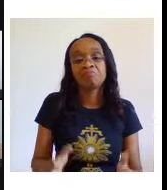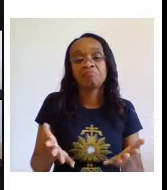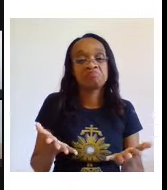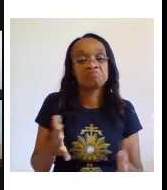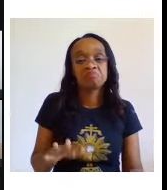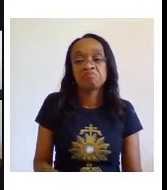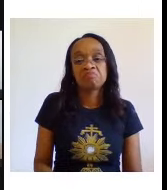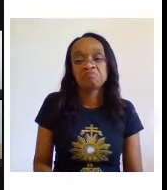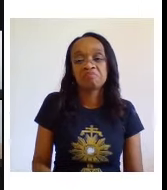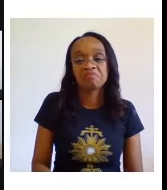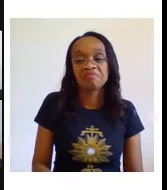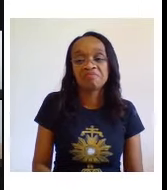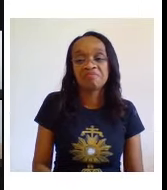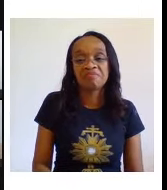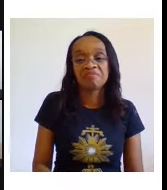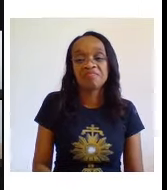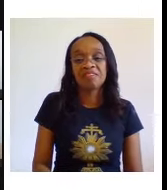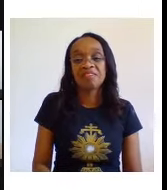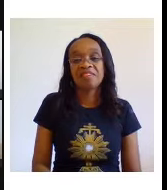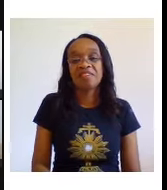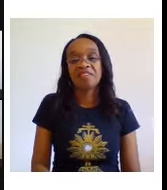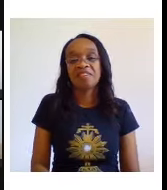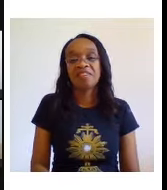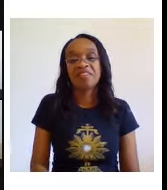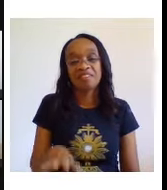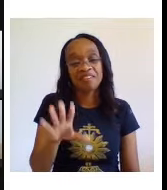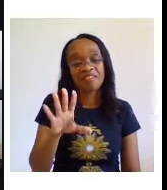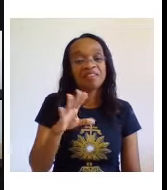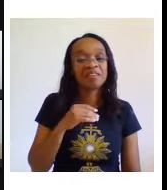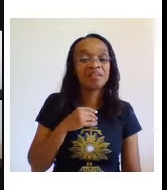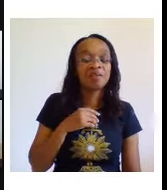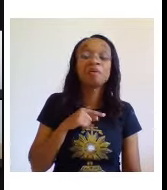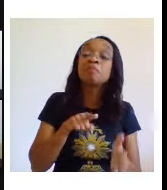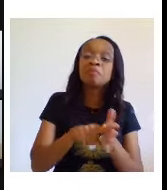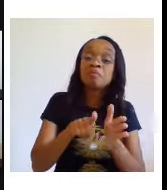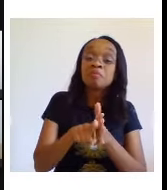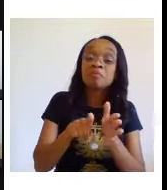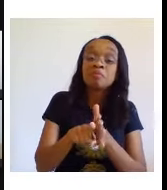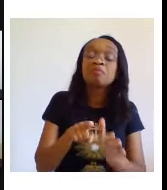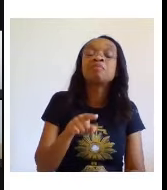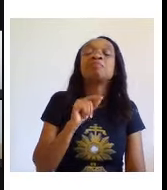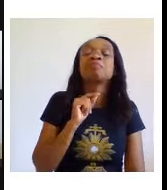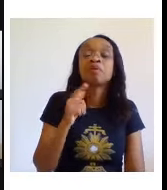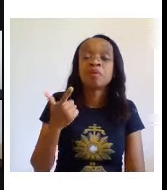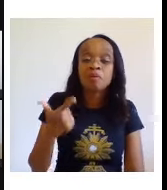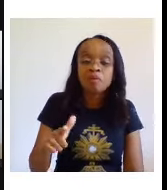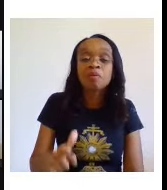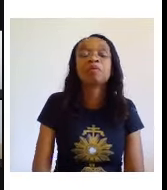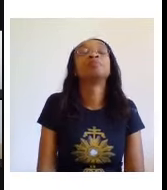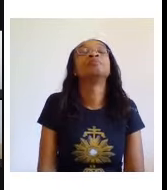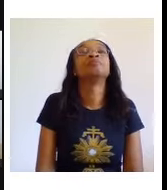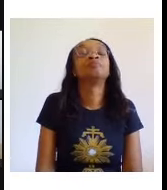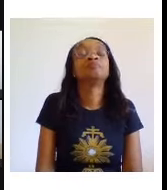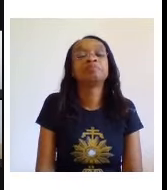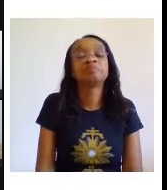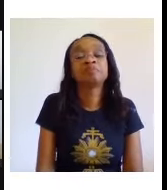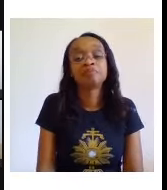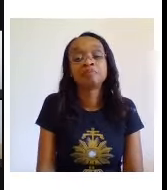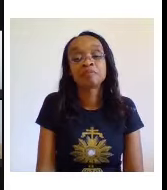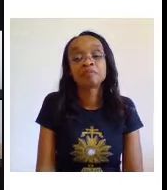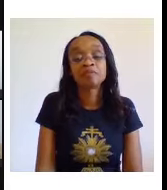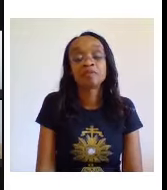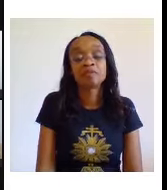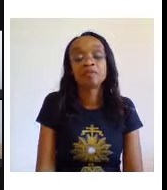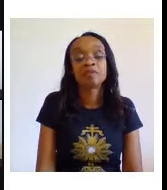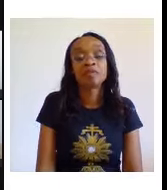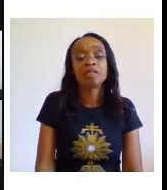conseguir. Eu consegui, Ângela. Aqui é uma bem pessoal, doutor Lincoln. O Samuel pergunta, né, como você